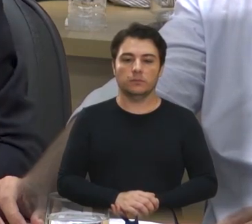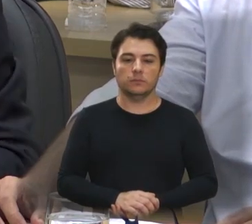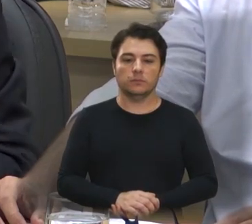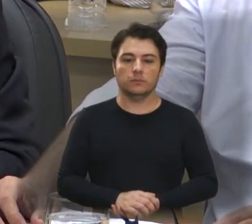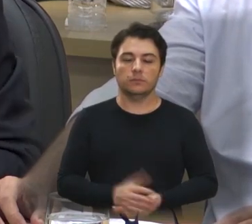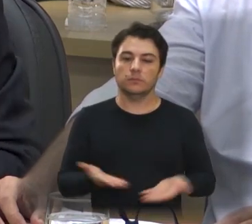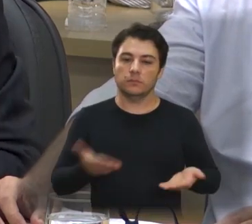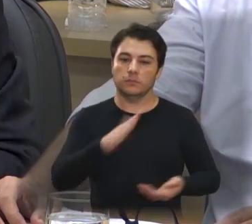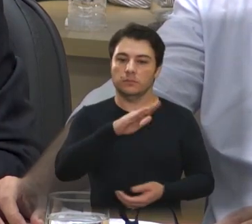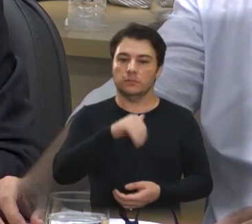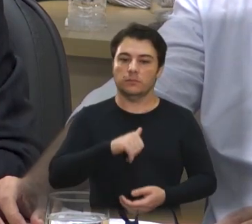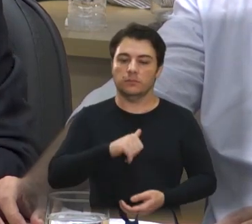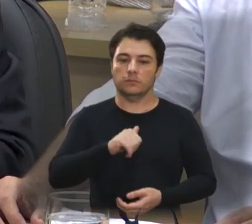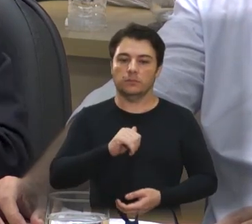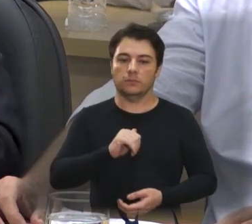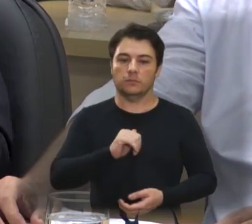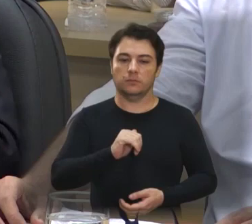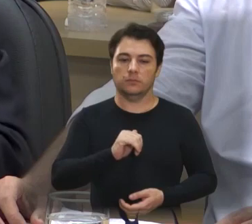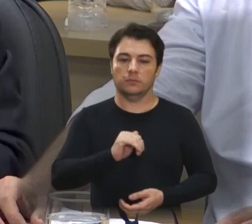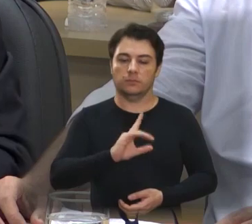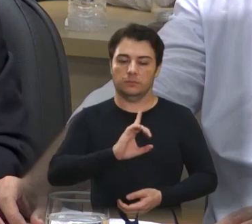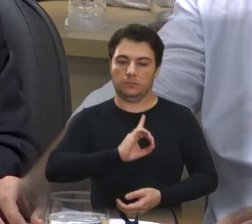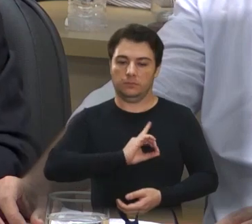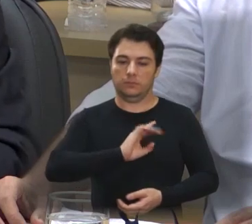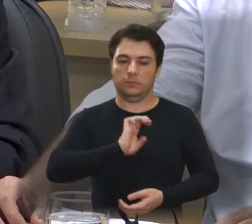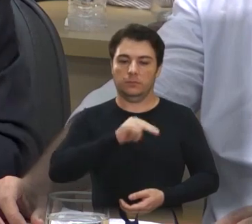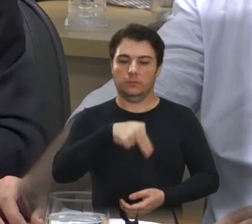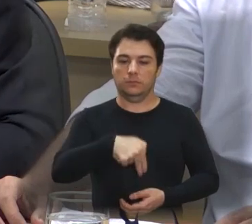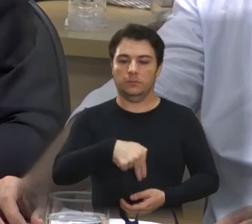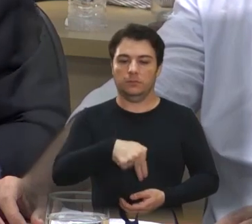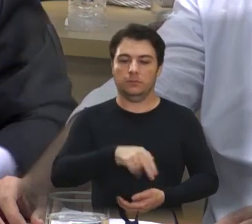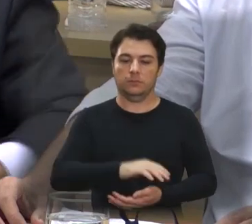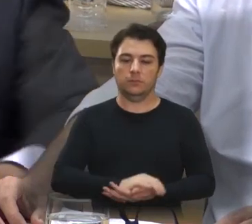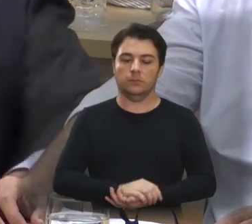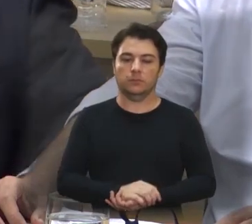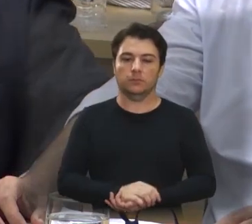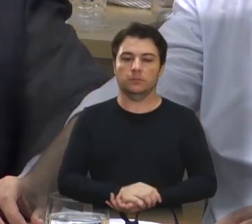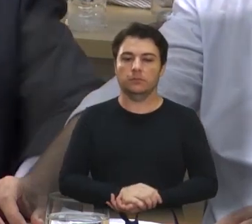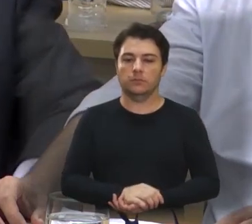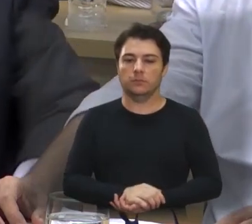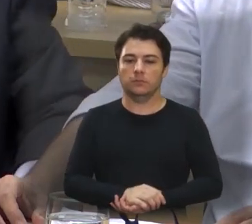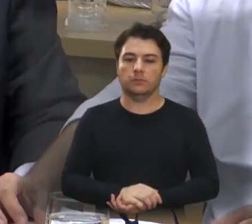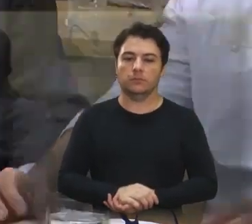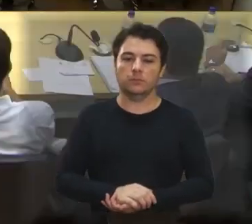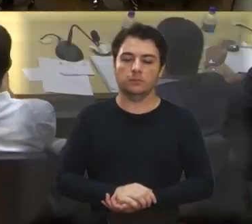é mau próximo orador Welton não por favor tá